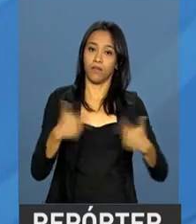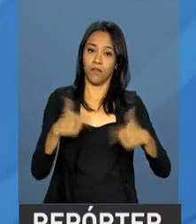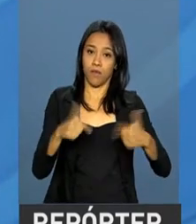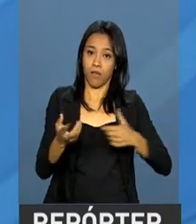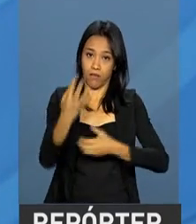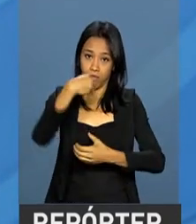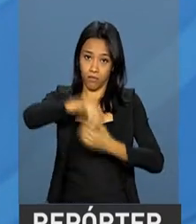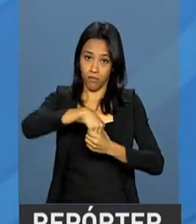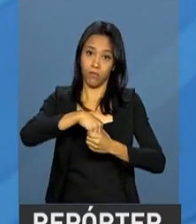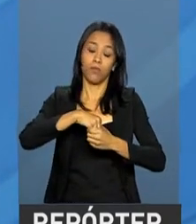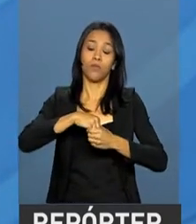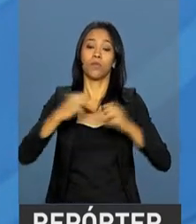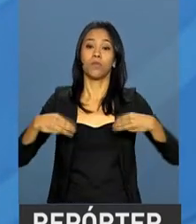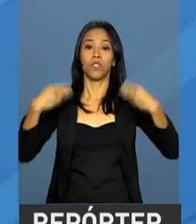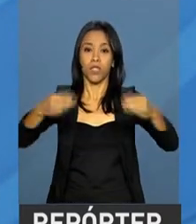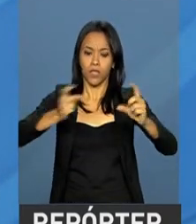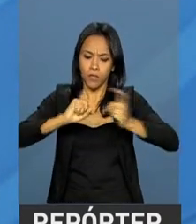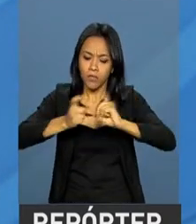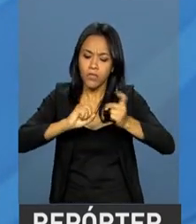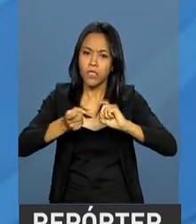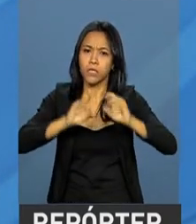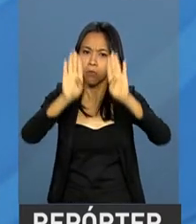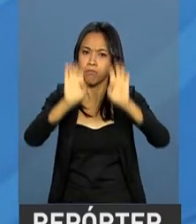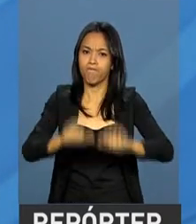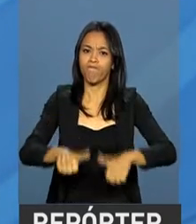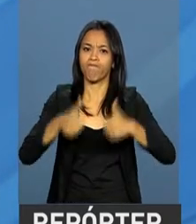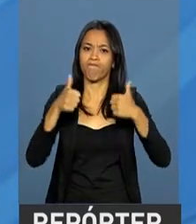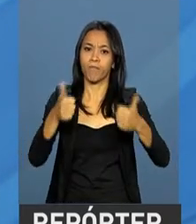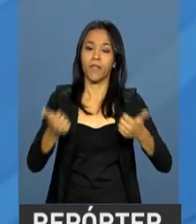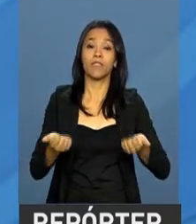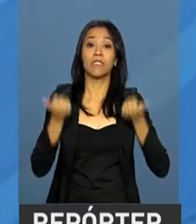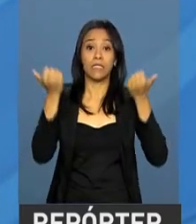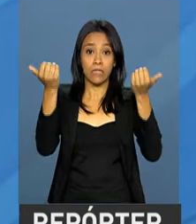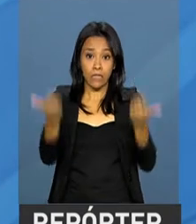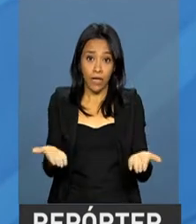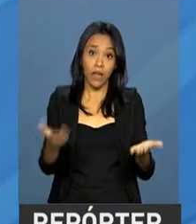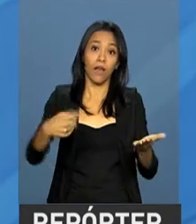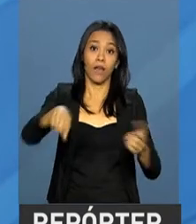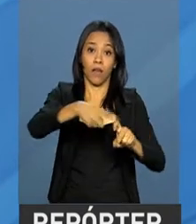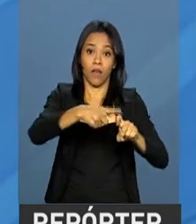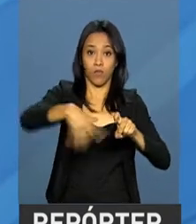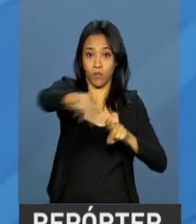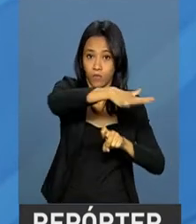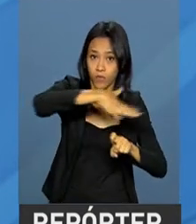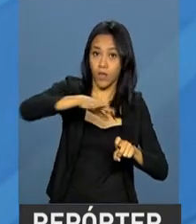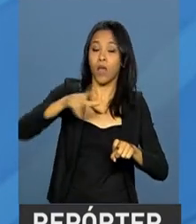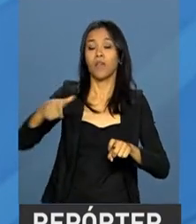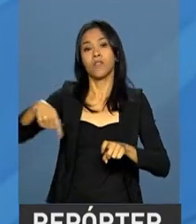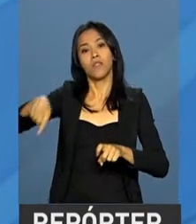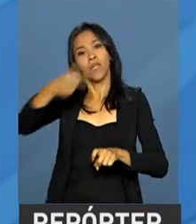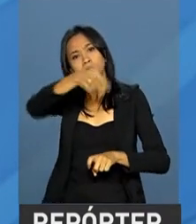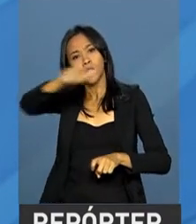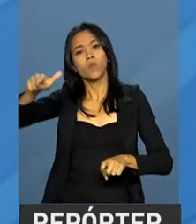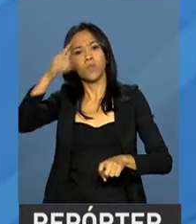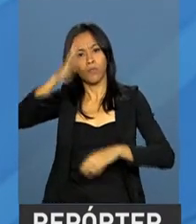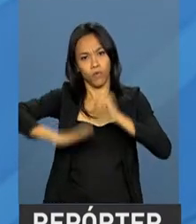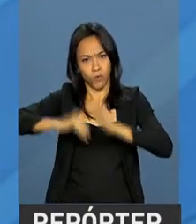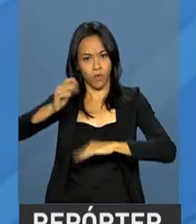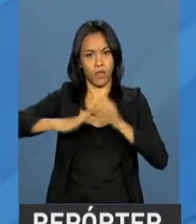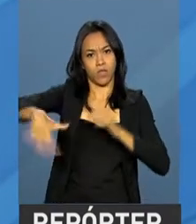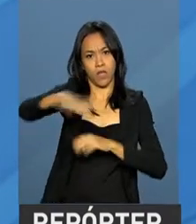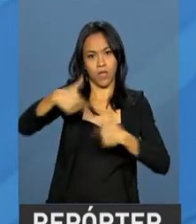ministério para dar aos profissionais médicos e demais profissionais de saúde as melhores condições de equipamentos